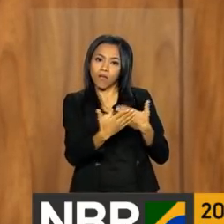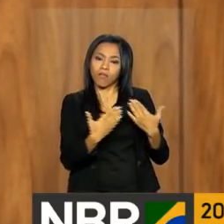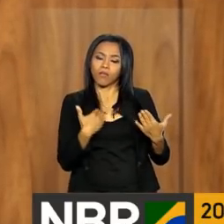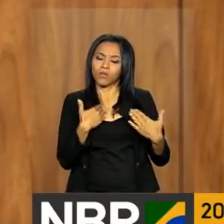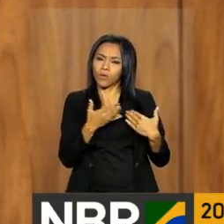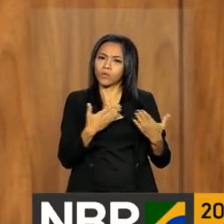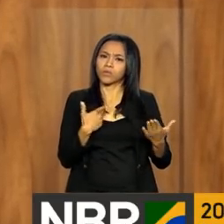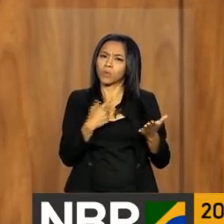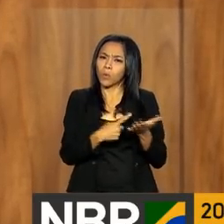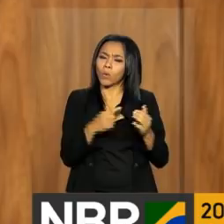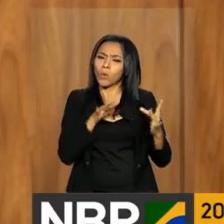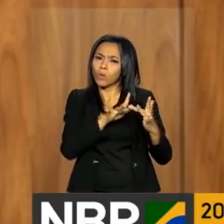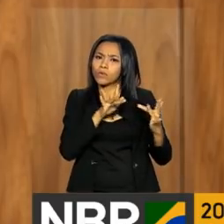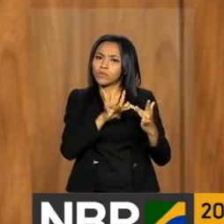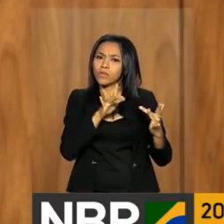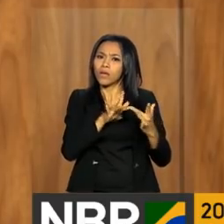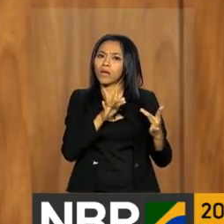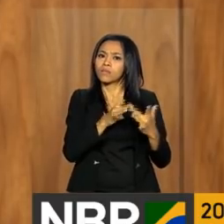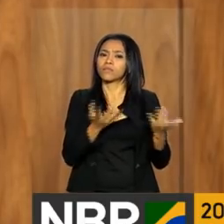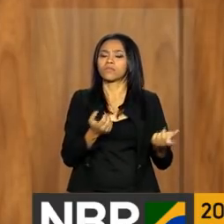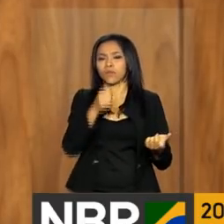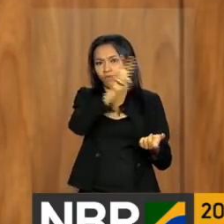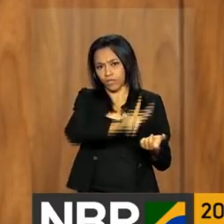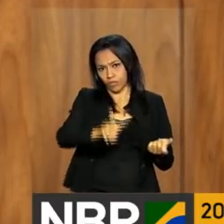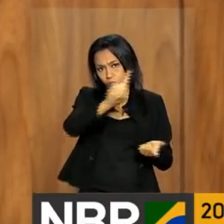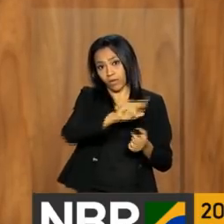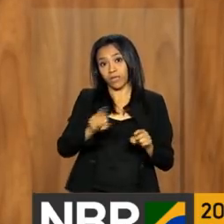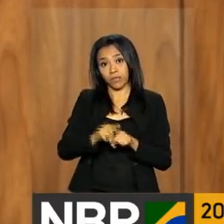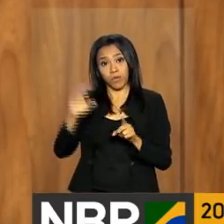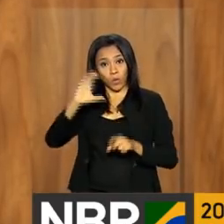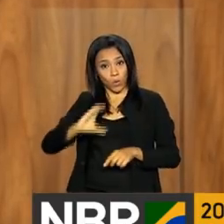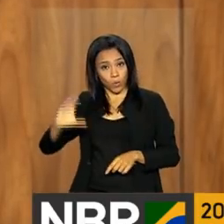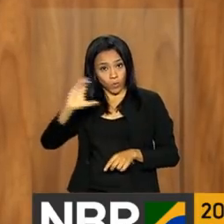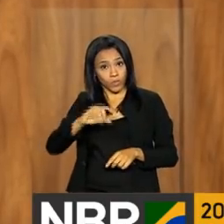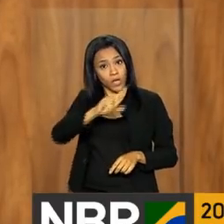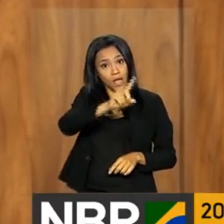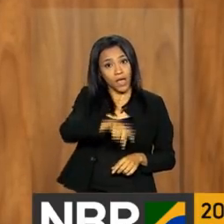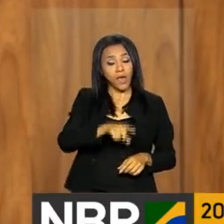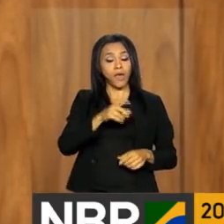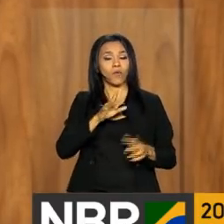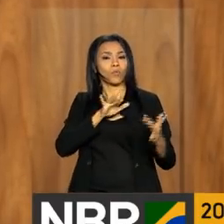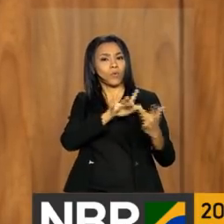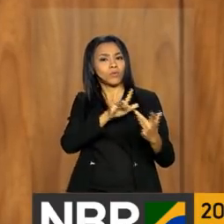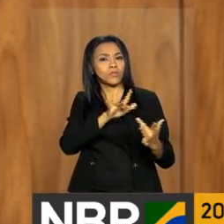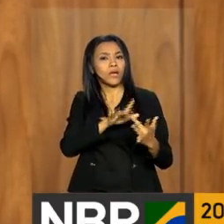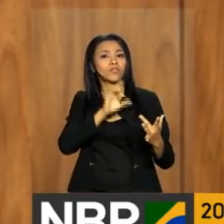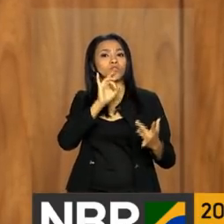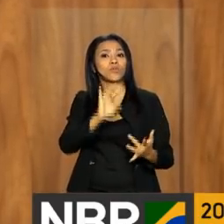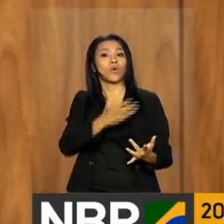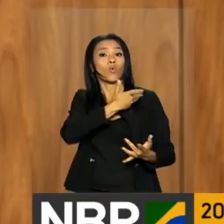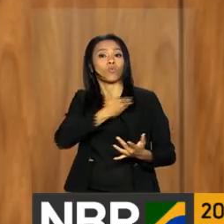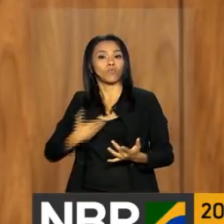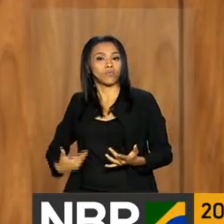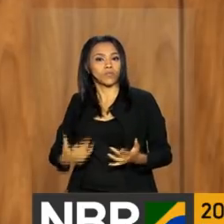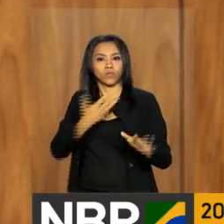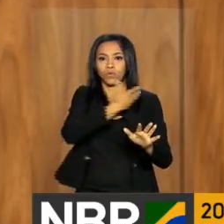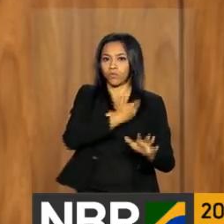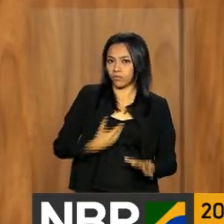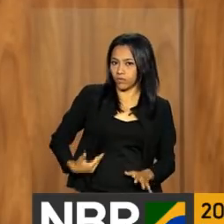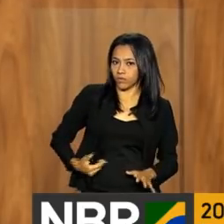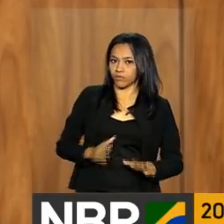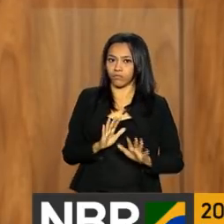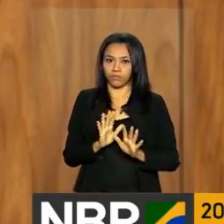menos a parte do Brasil e certamente da Colômbia, é uma relação institucional, é de Estado a Estado. Mas